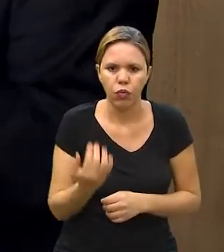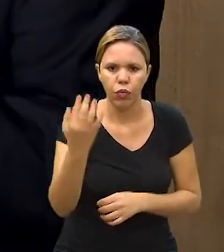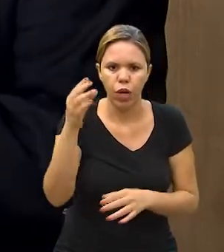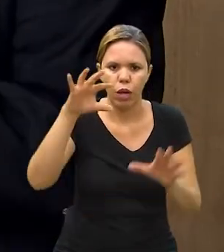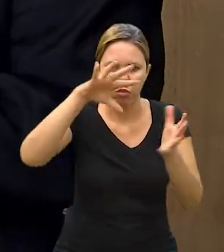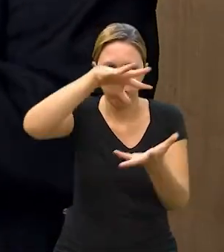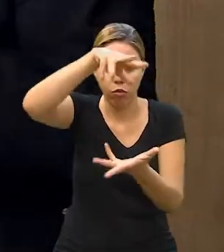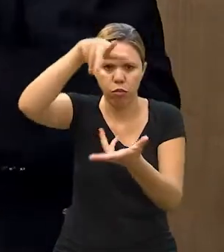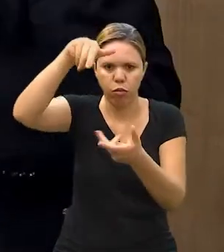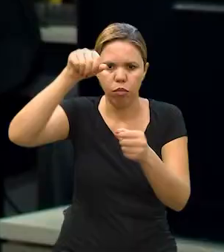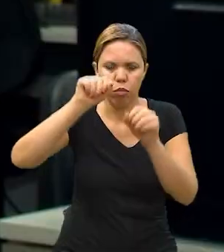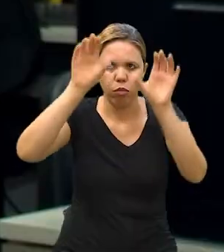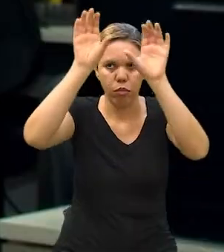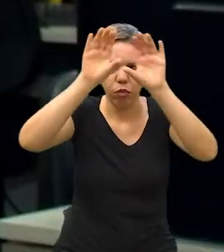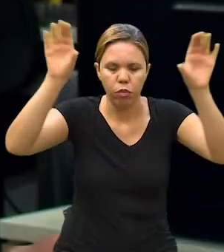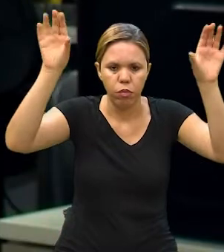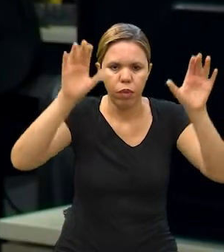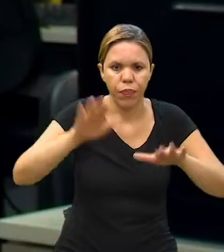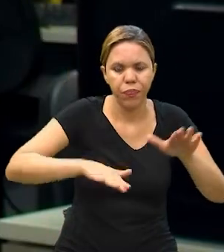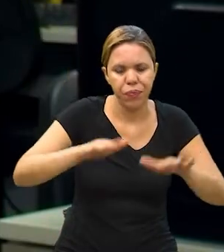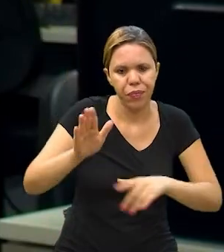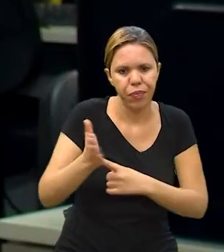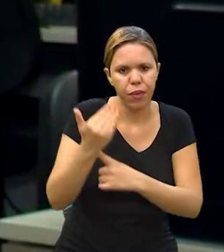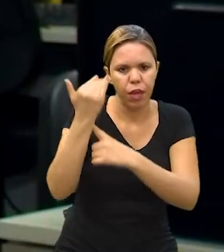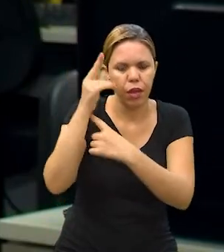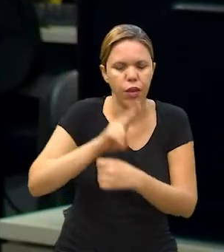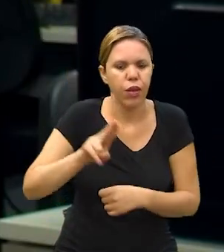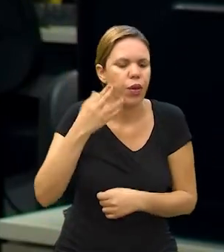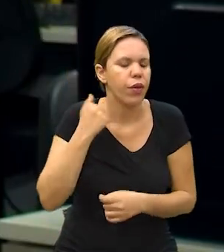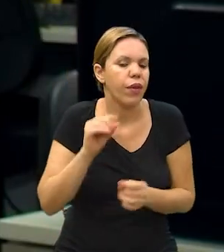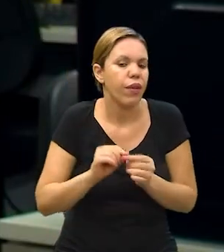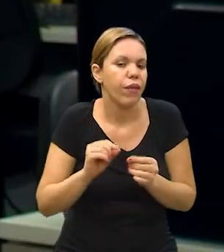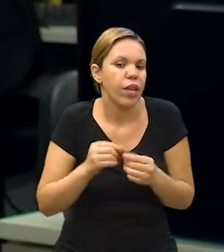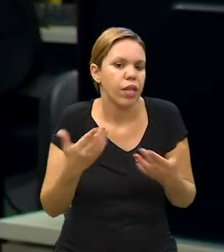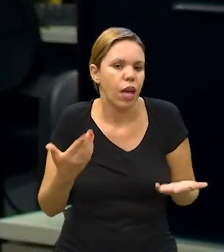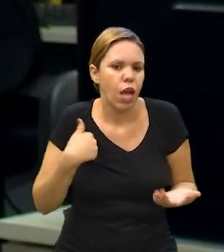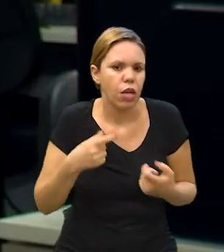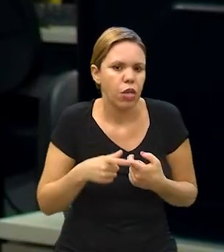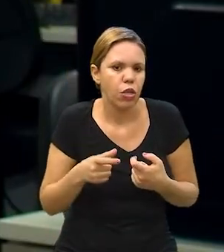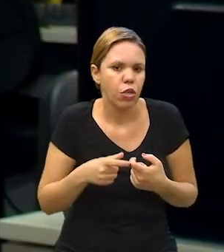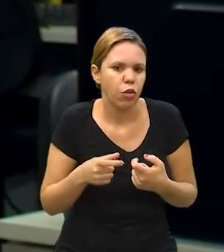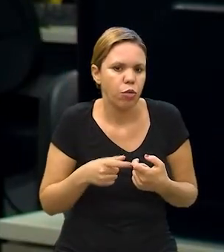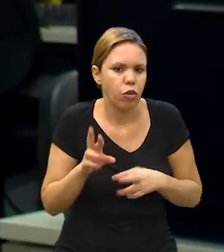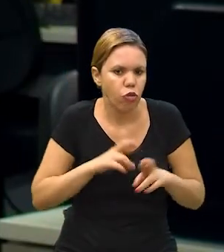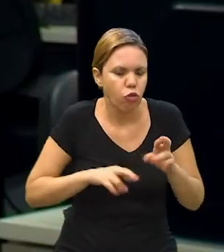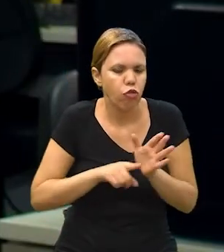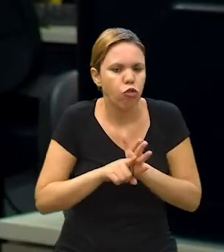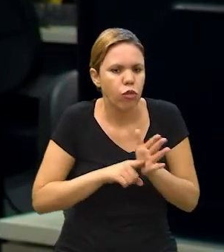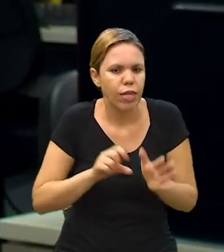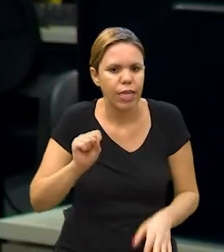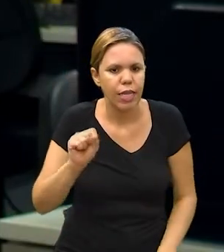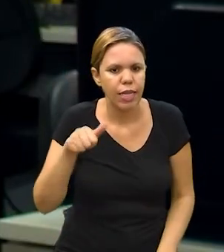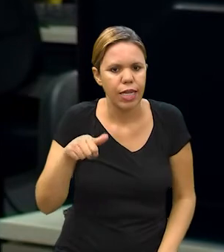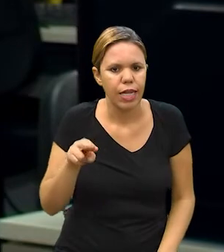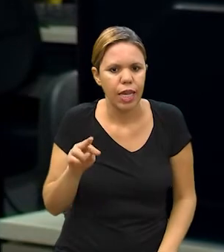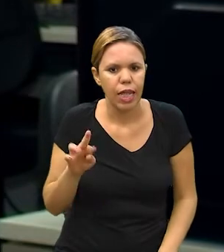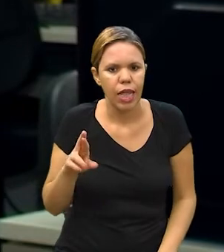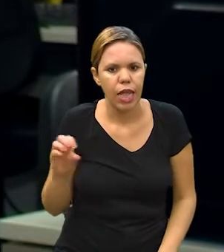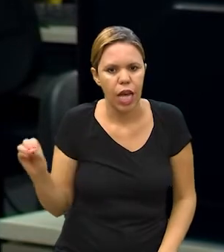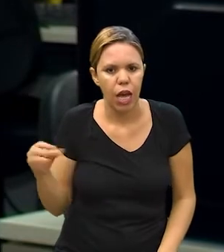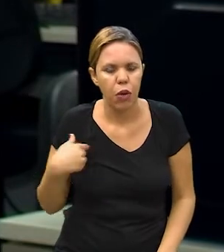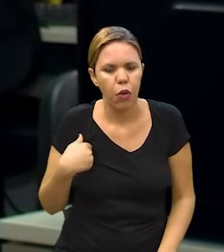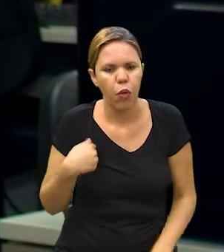atmosfera. Aí depende muito da tecnologia que vai ser usada, de como é que isso vai ser feito. Eu sou médico sanitarista, a gente já estudou isso aos montes. Tem vários estudos